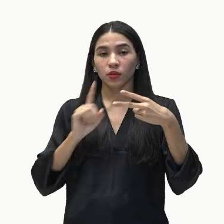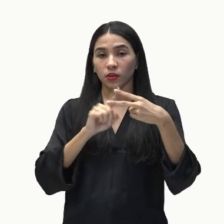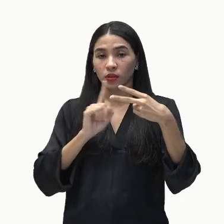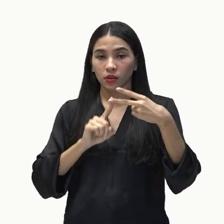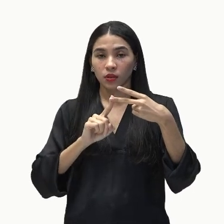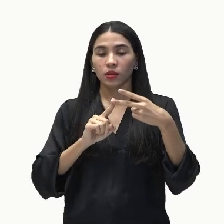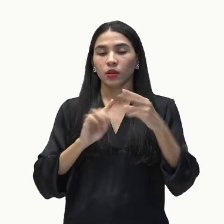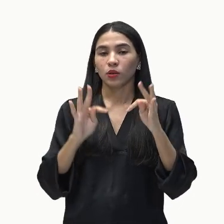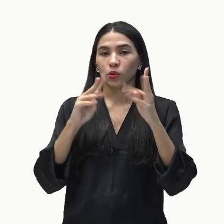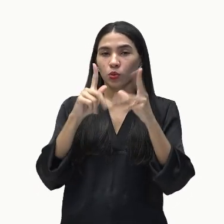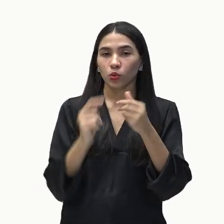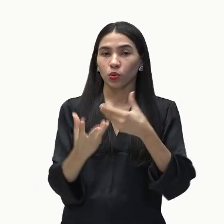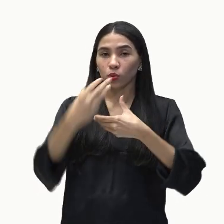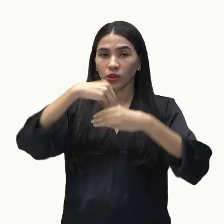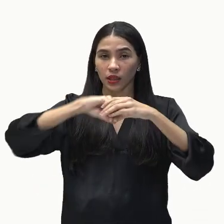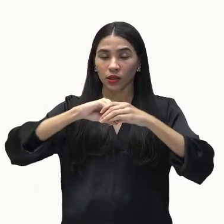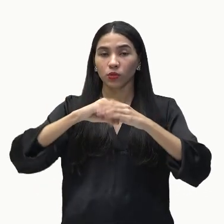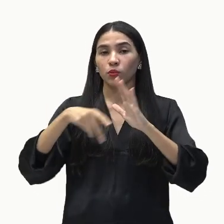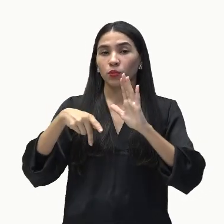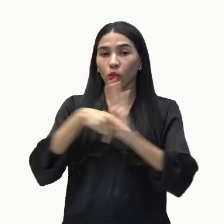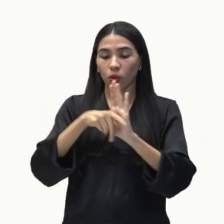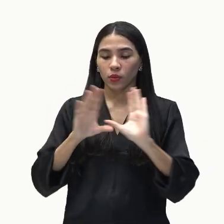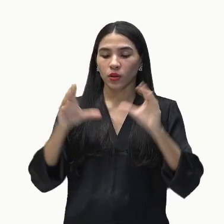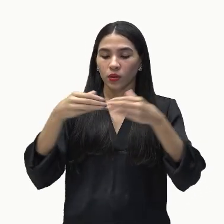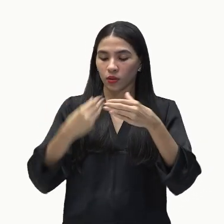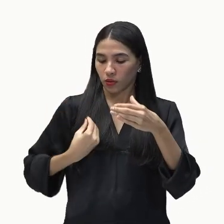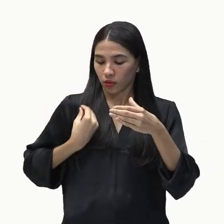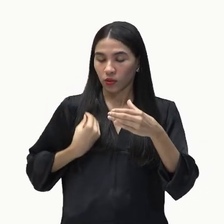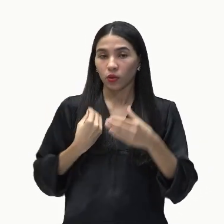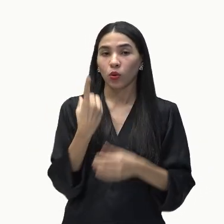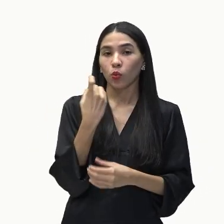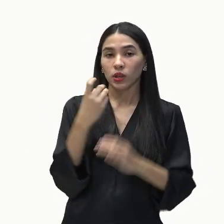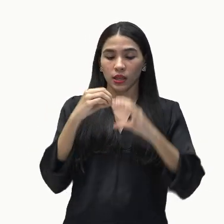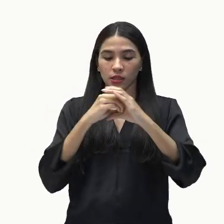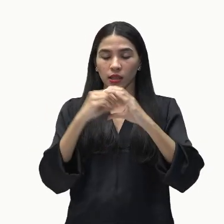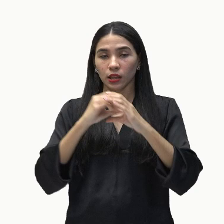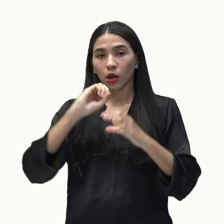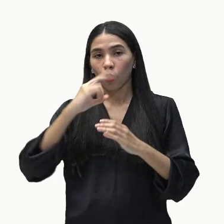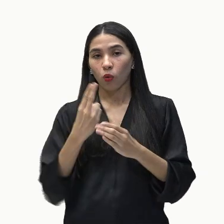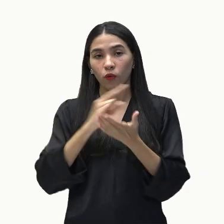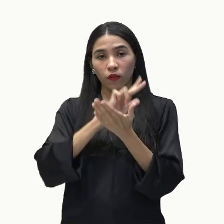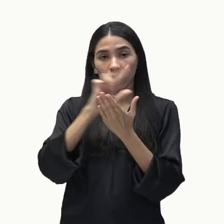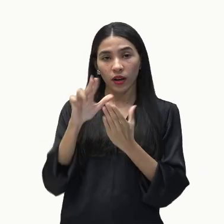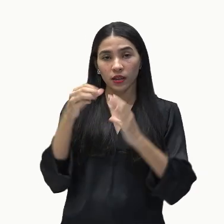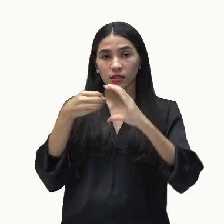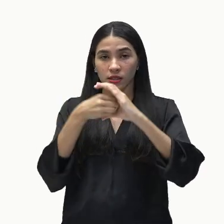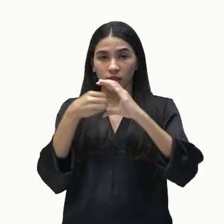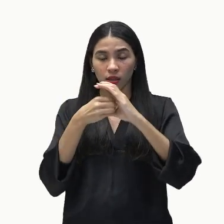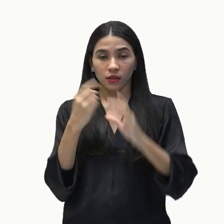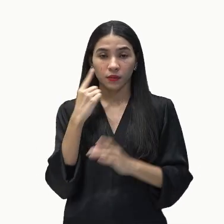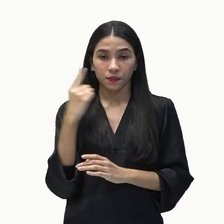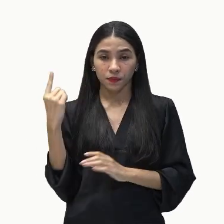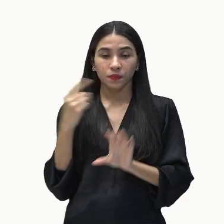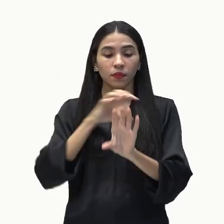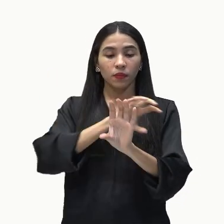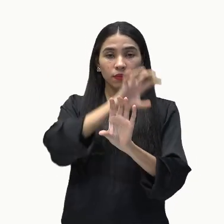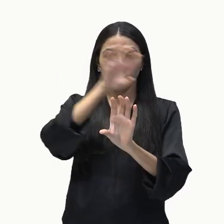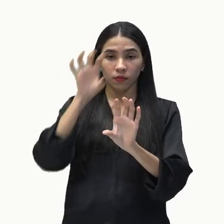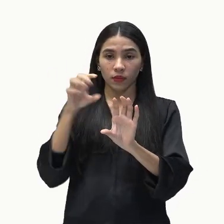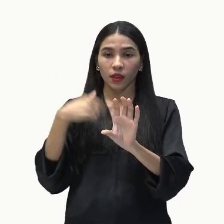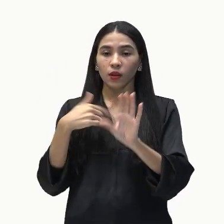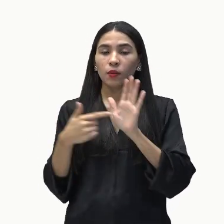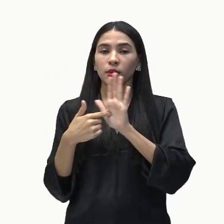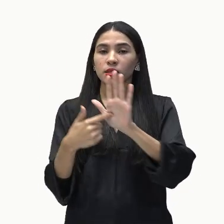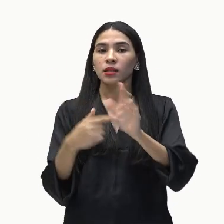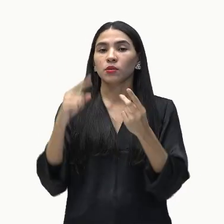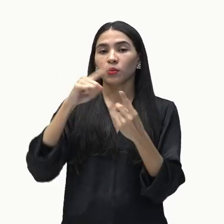ocorrem dentro dos seres vivos, sejam eles unicelulares ou multicelulares. Nesse esqueminha aqui, eu apresento